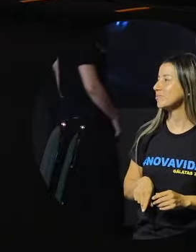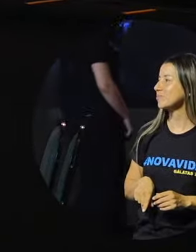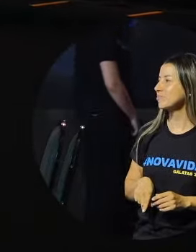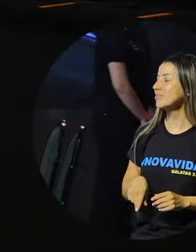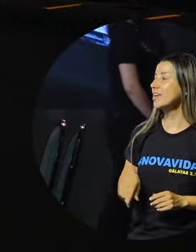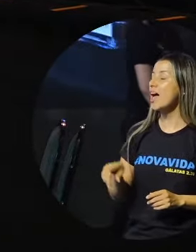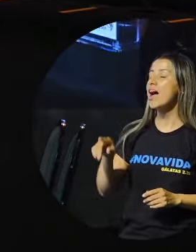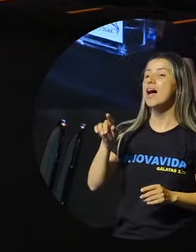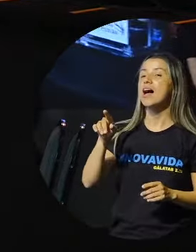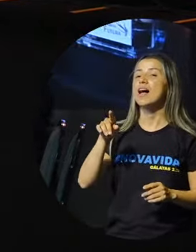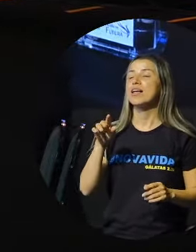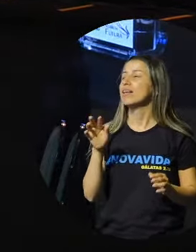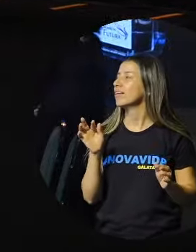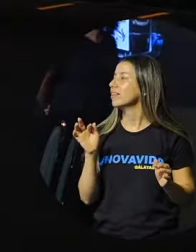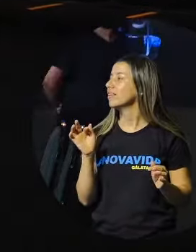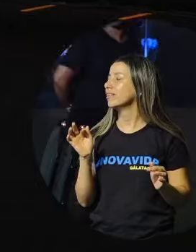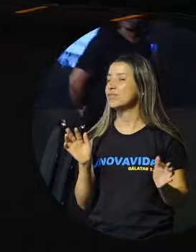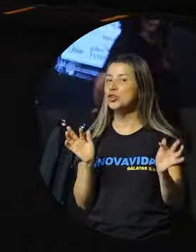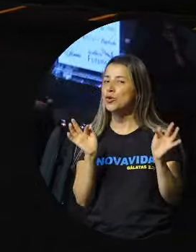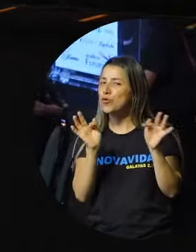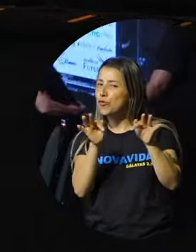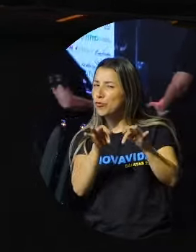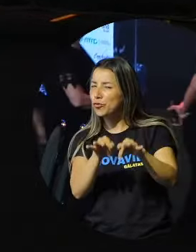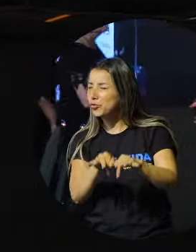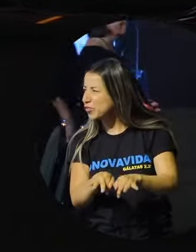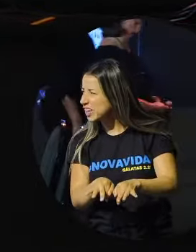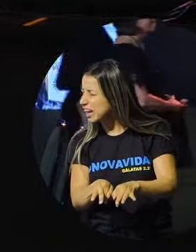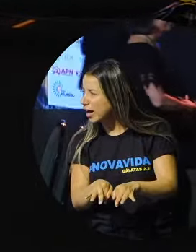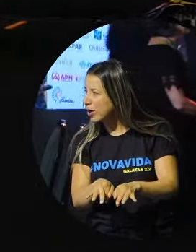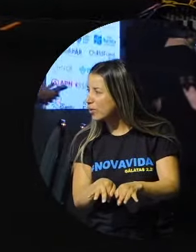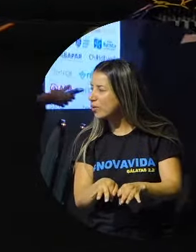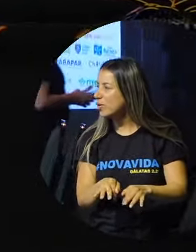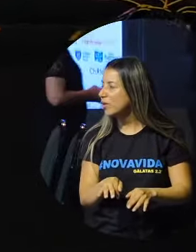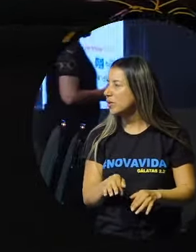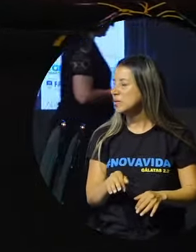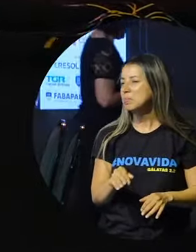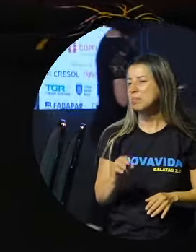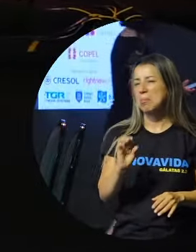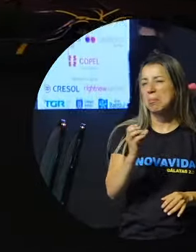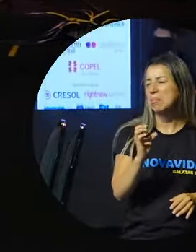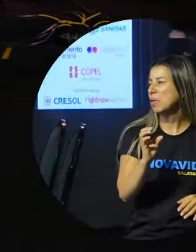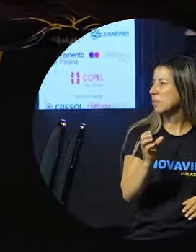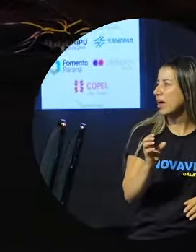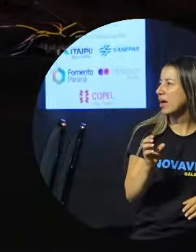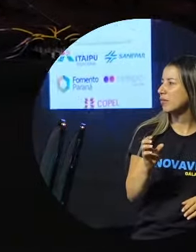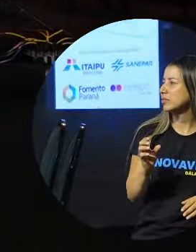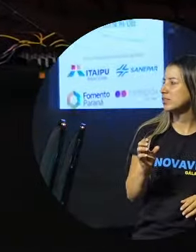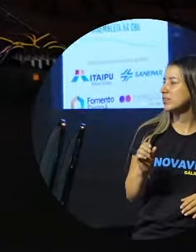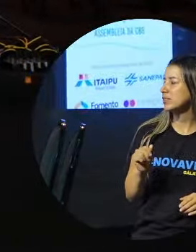O final do depósito que é 2 centavos. Por exemplo, R$100,02,